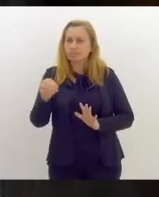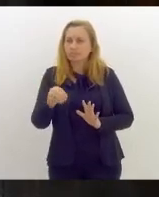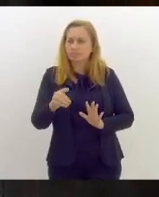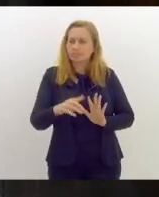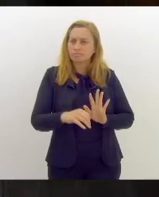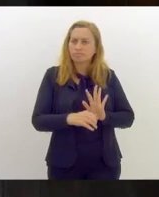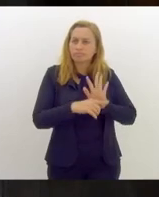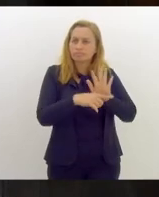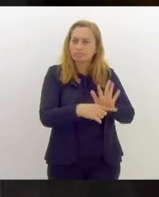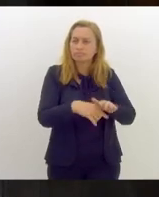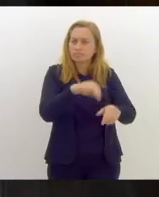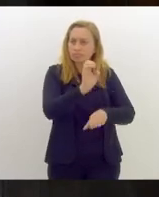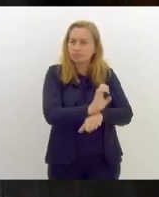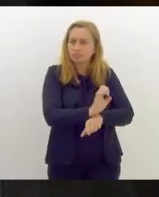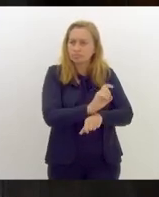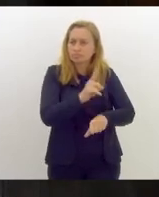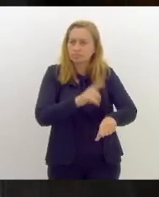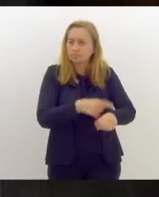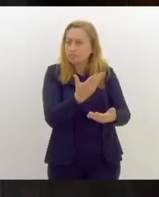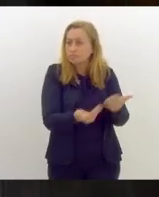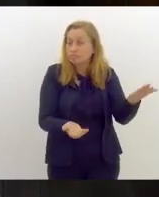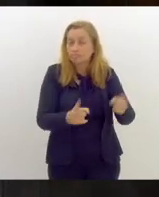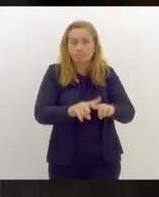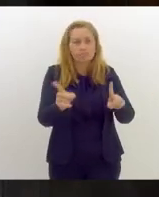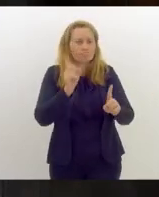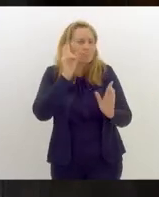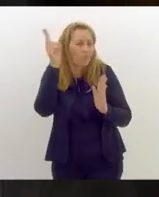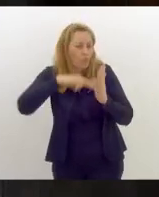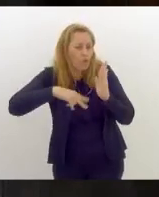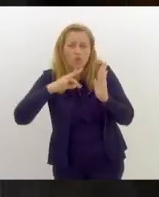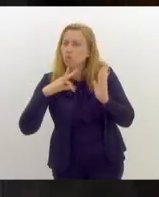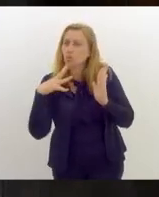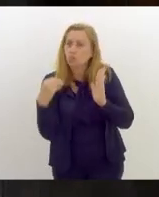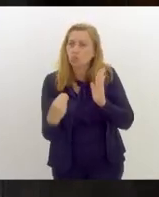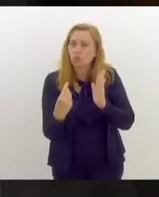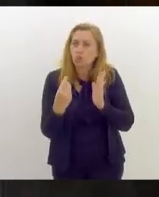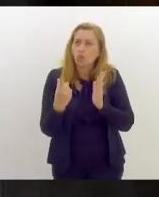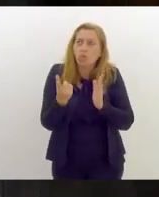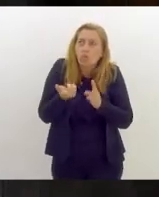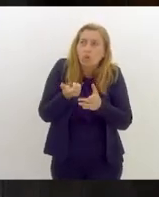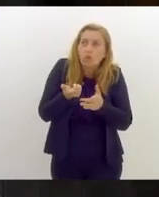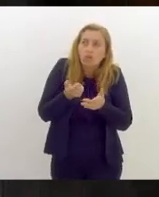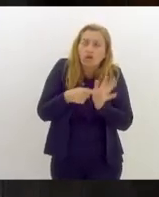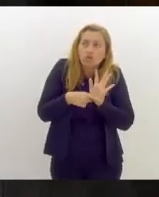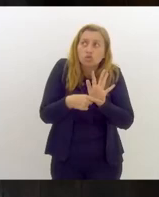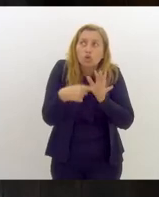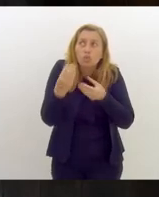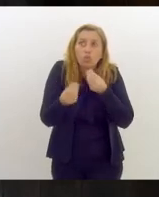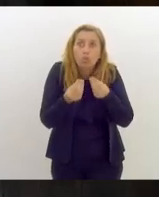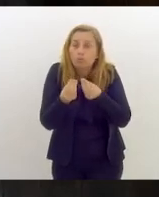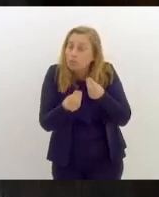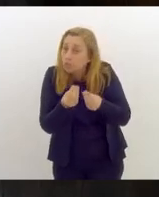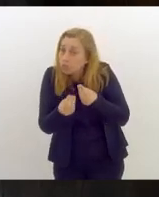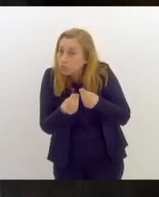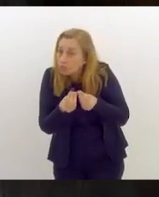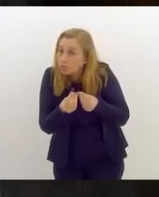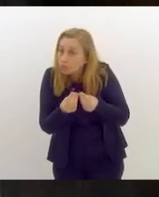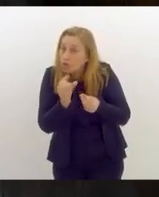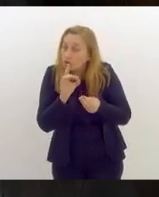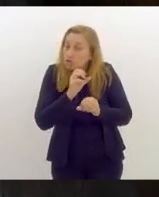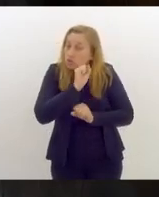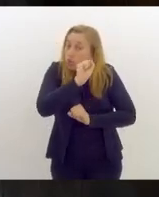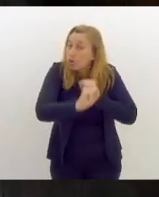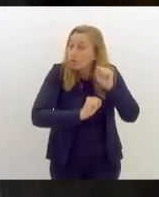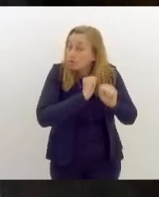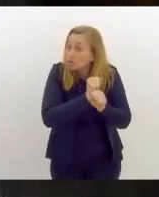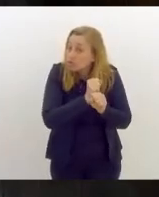os estados com a perda mas não leram tudo vai compensar deputada Lucinha só no ano que